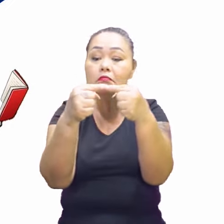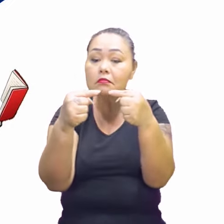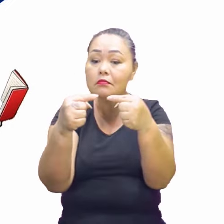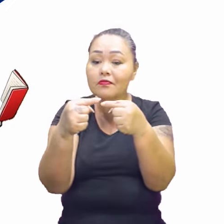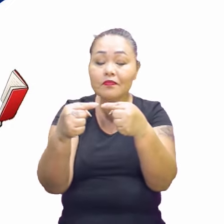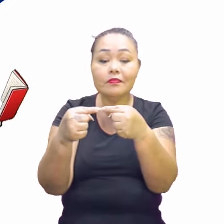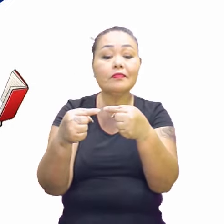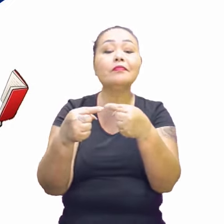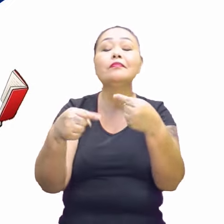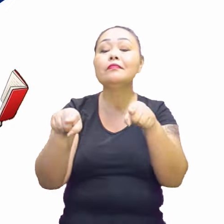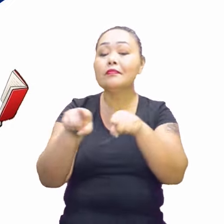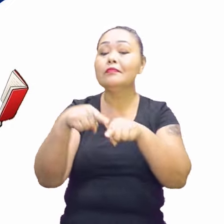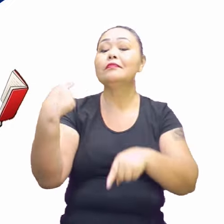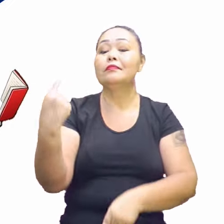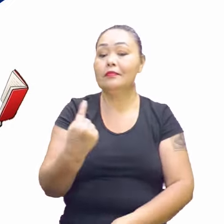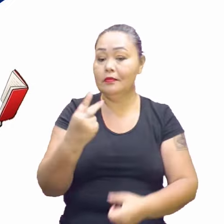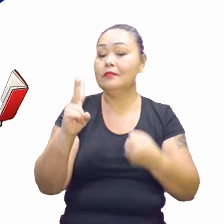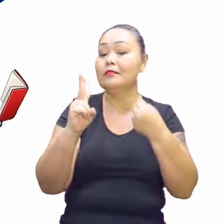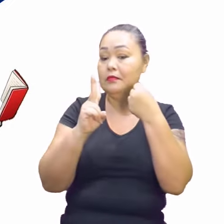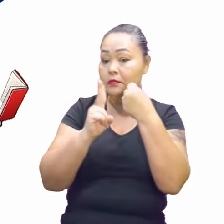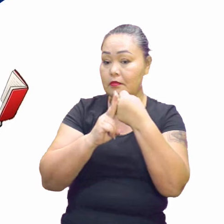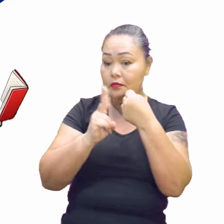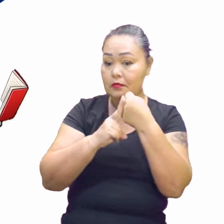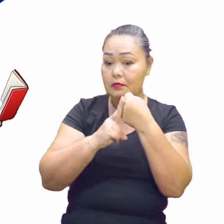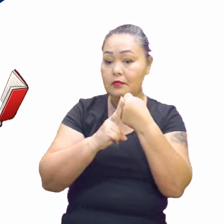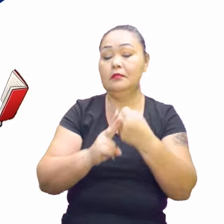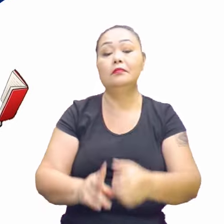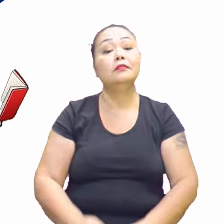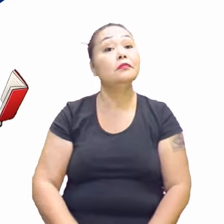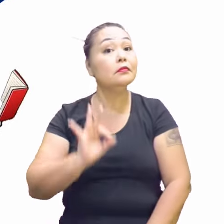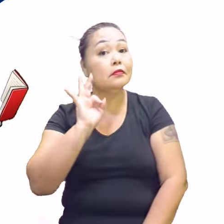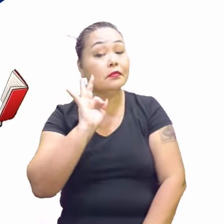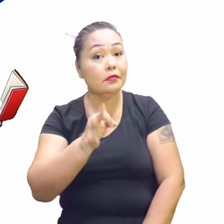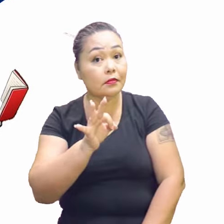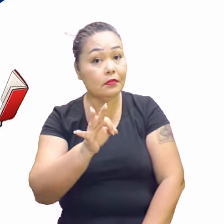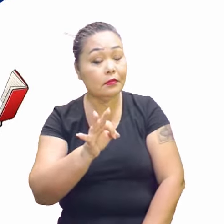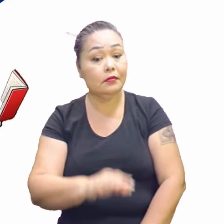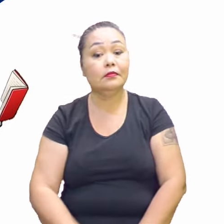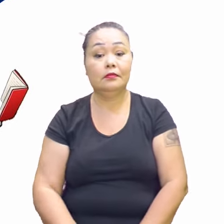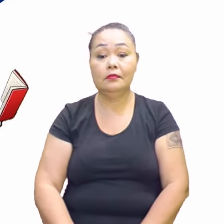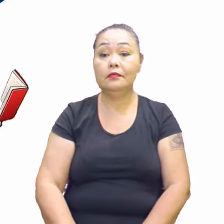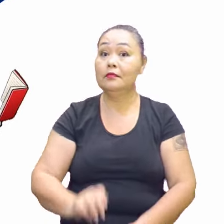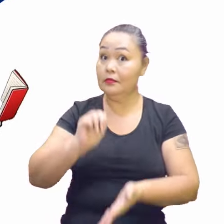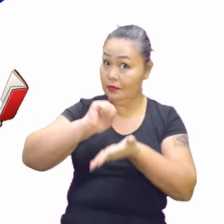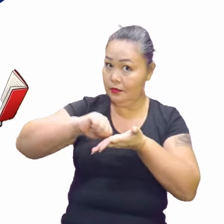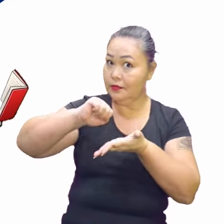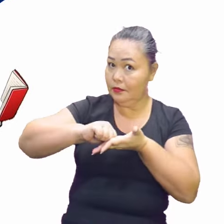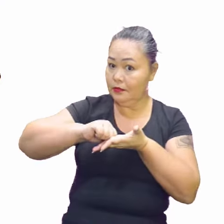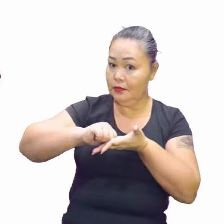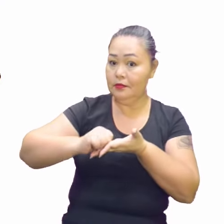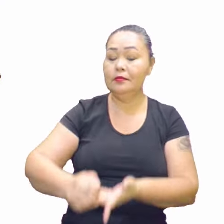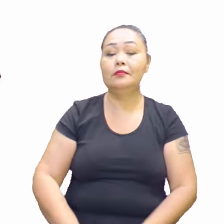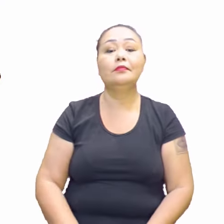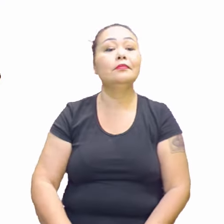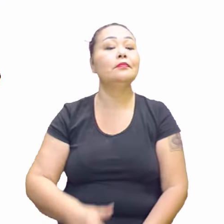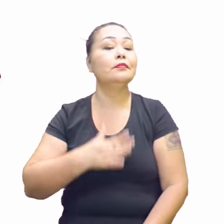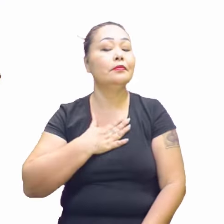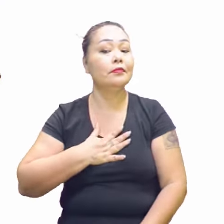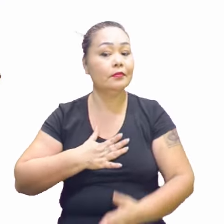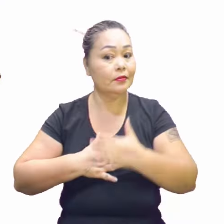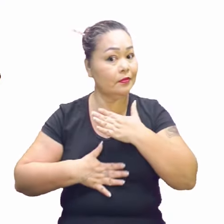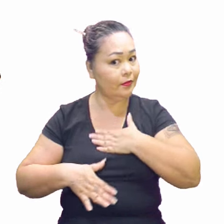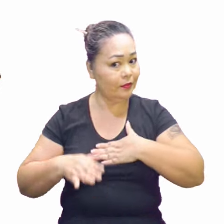terceira pessoa do singular. Certinho? Tomando nota. Com calma que